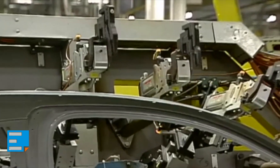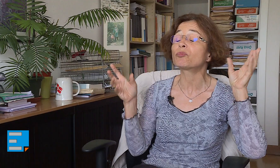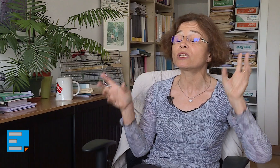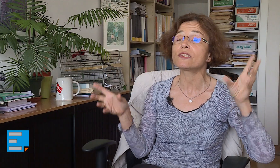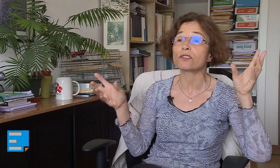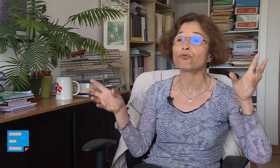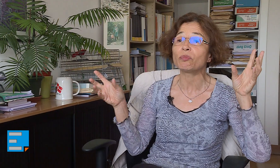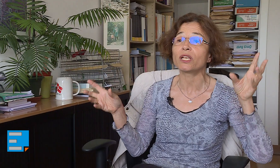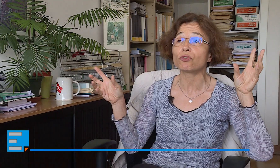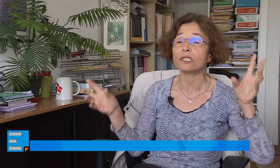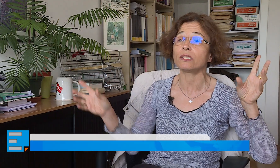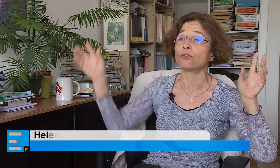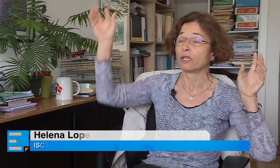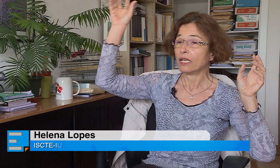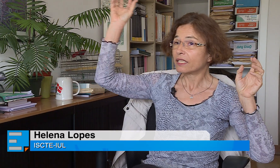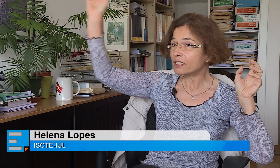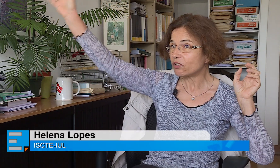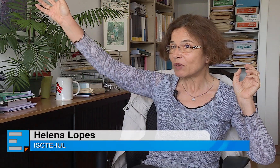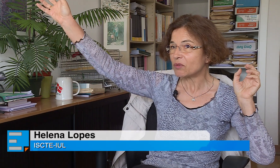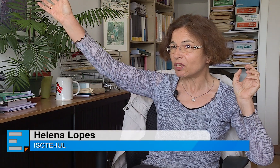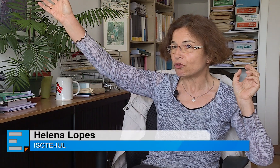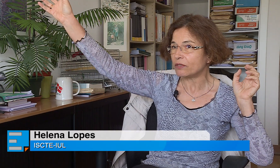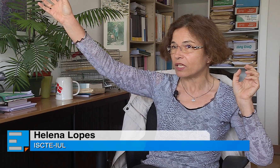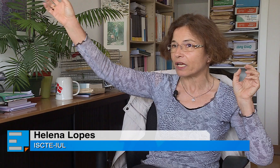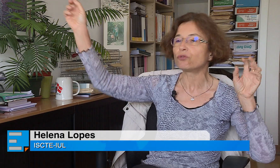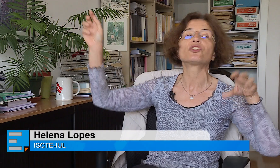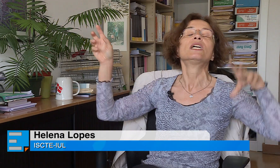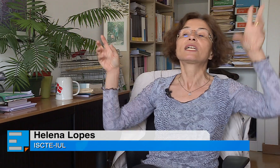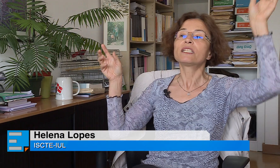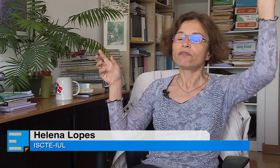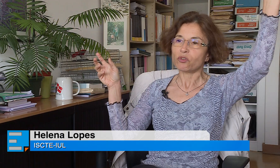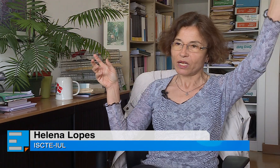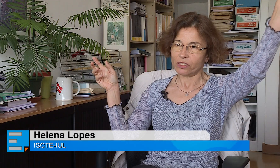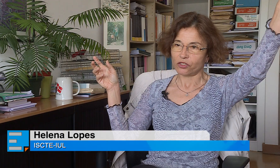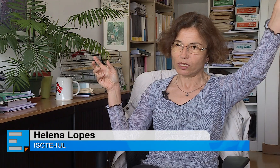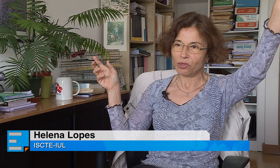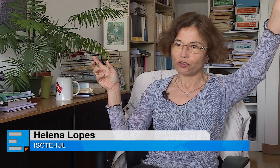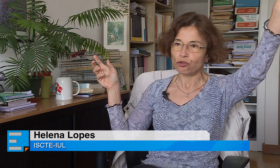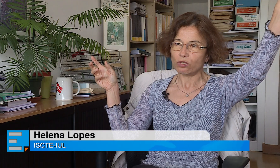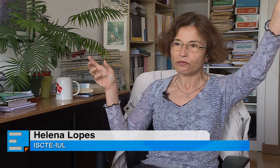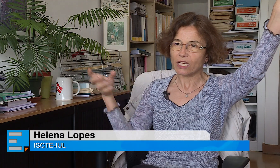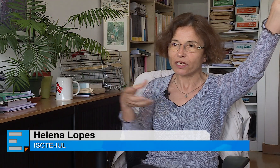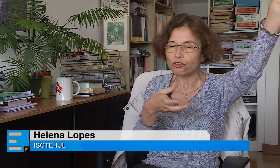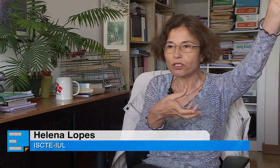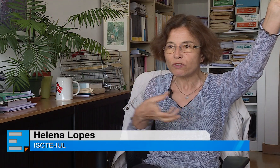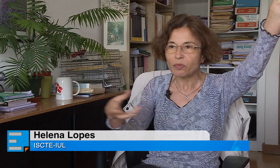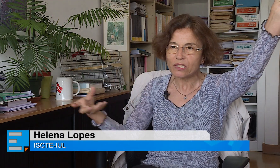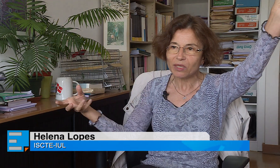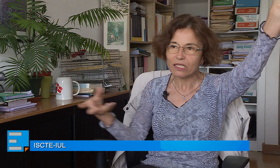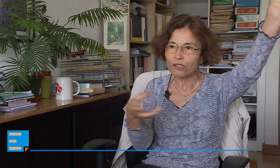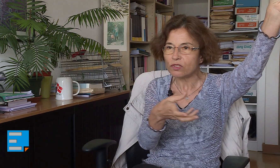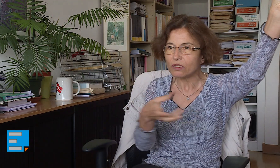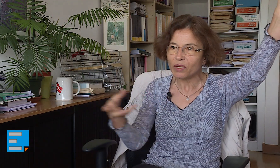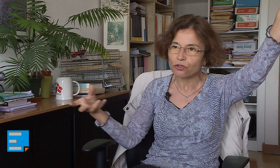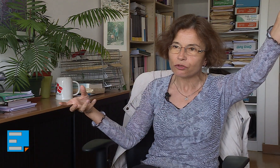emprego. Polarização no emprego no sentido cada vez mais empregos qualificados, cada vez mais empregos desqualificados e o